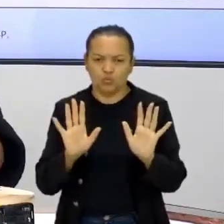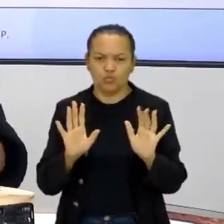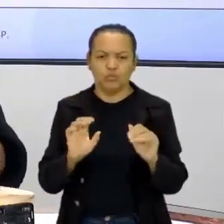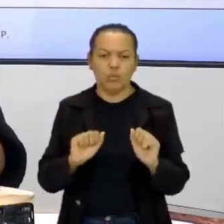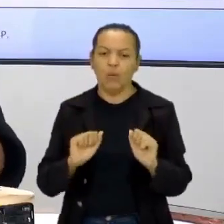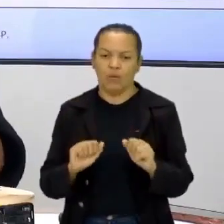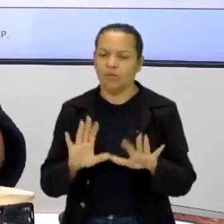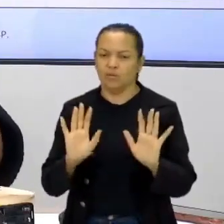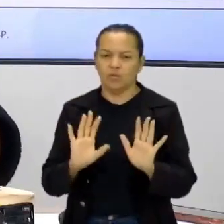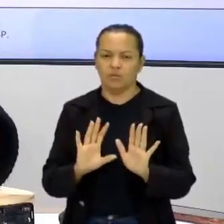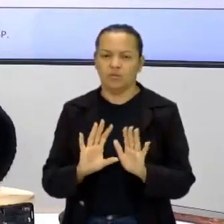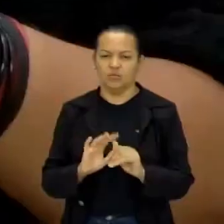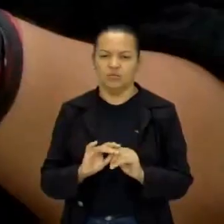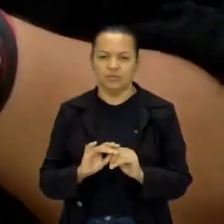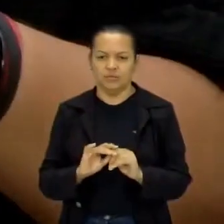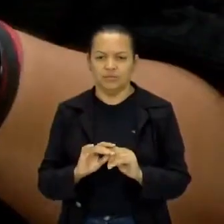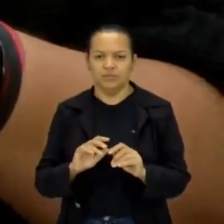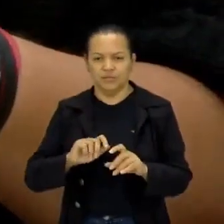Não foge, fica aqui.